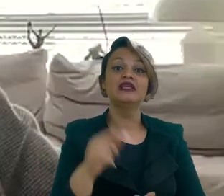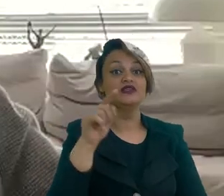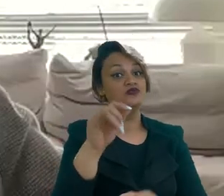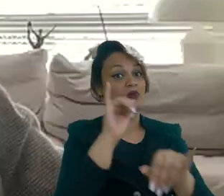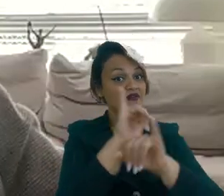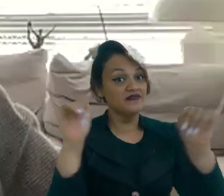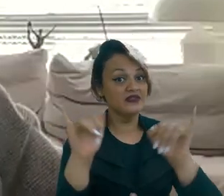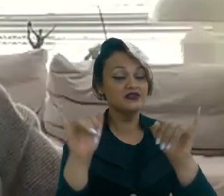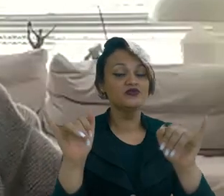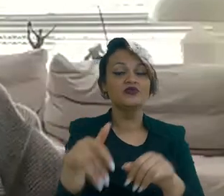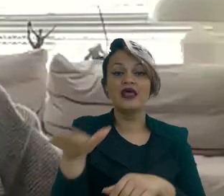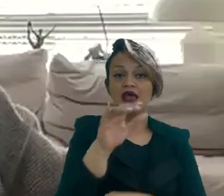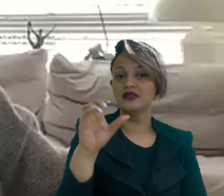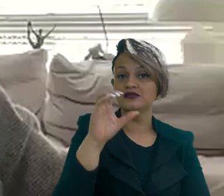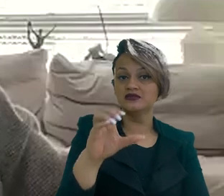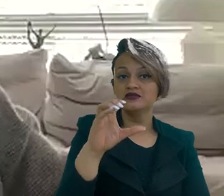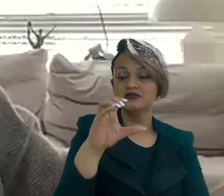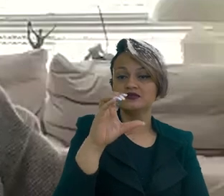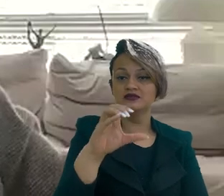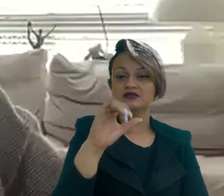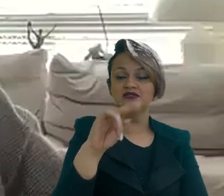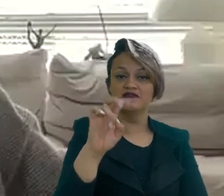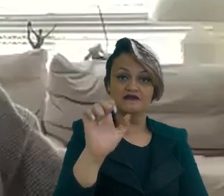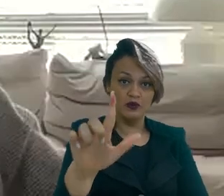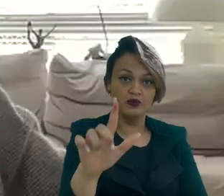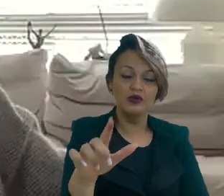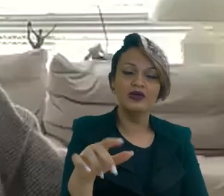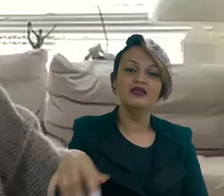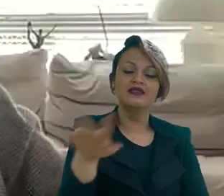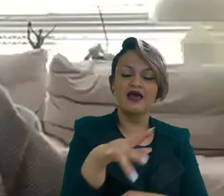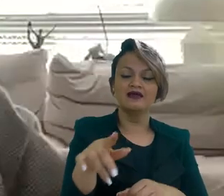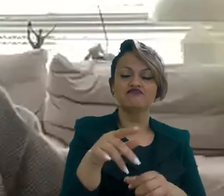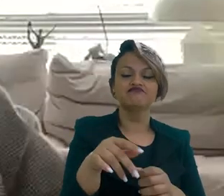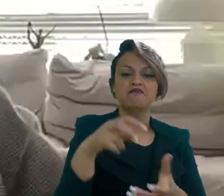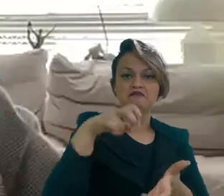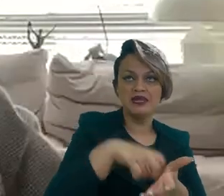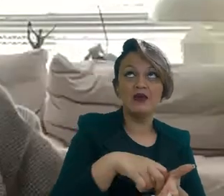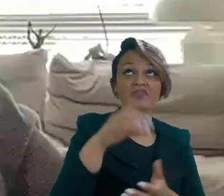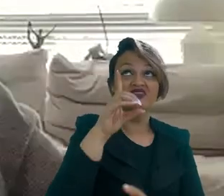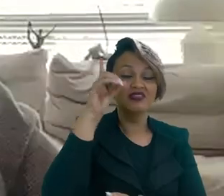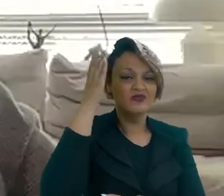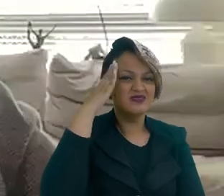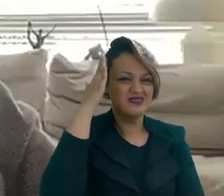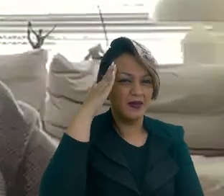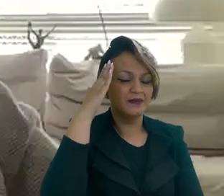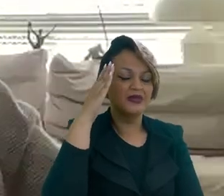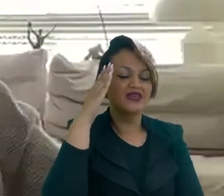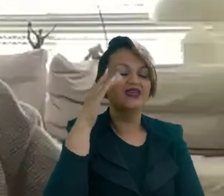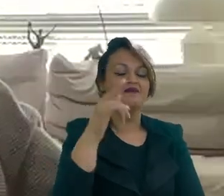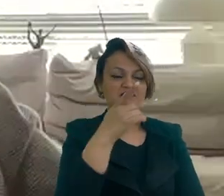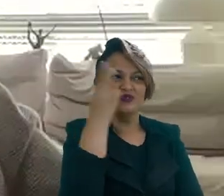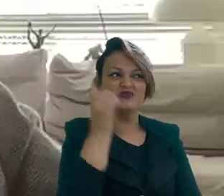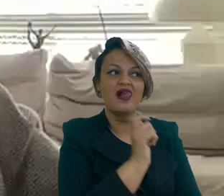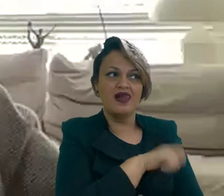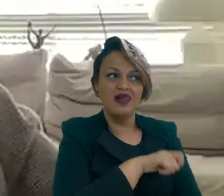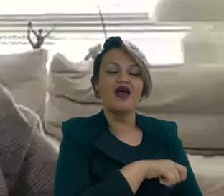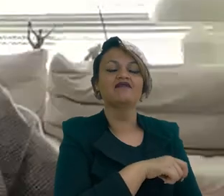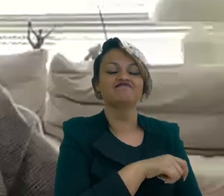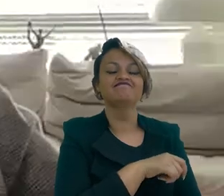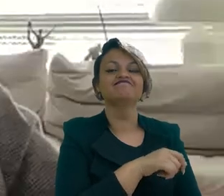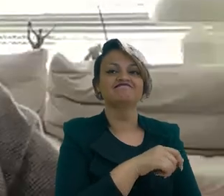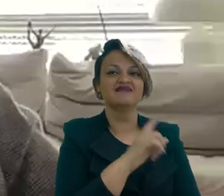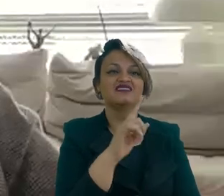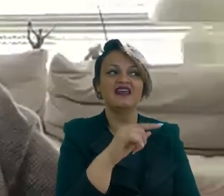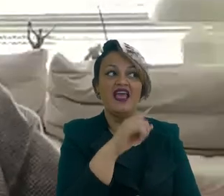consignado aqui um alerta de ordem civil porque de ordem penal e Divina o inferno vai